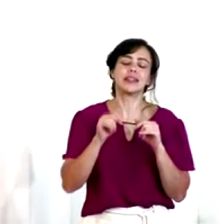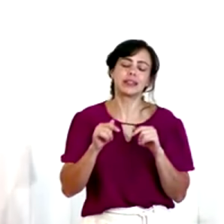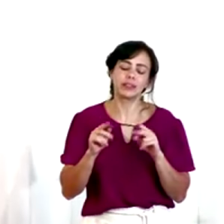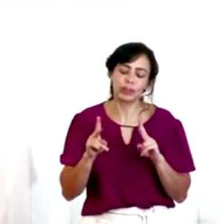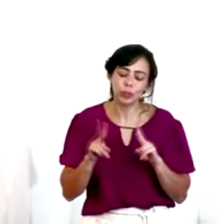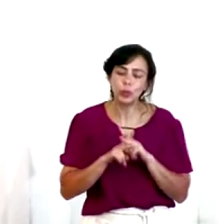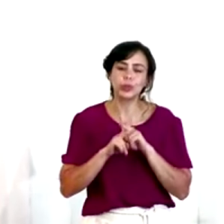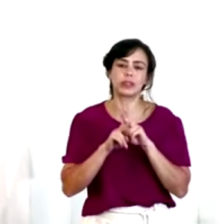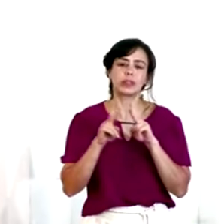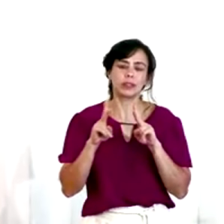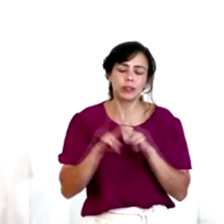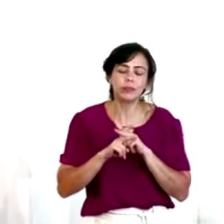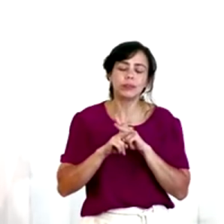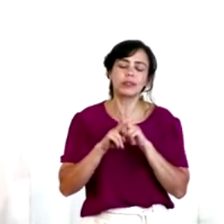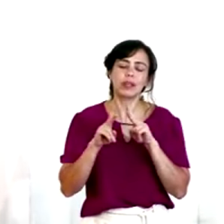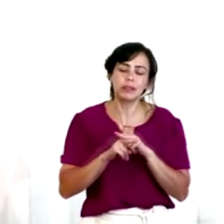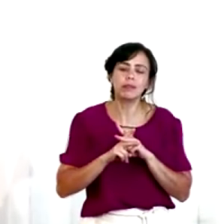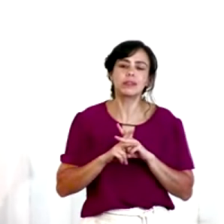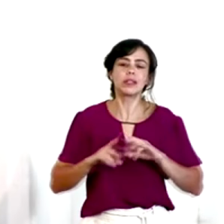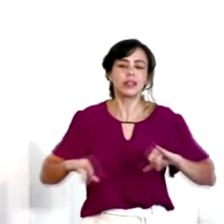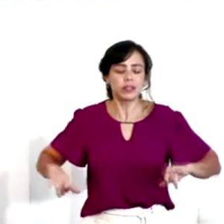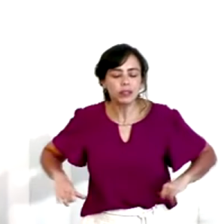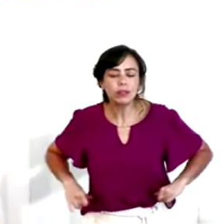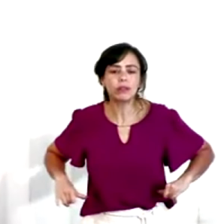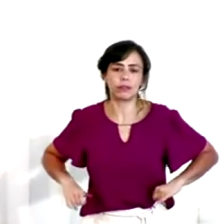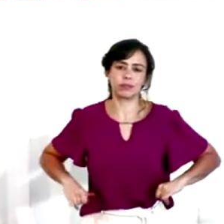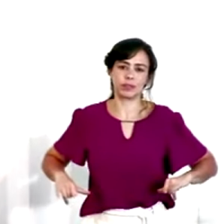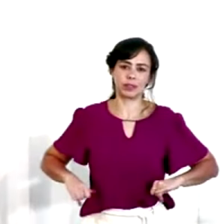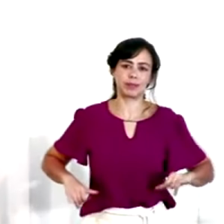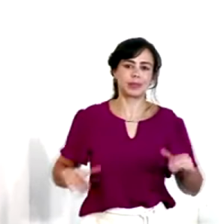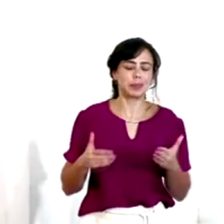aflições, perdas e angústias nesta vida.